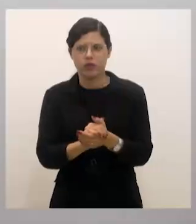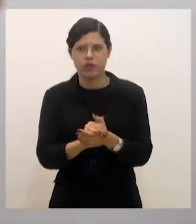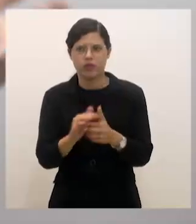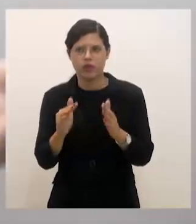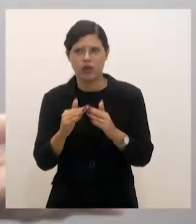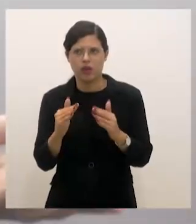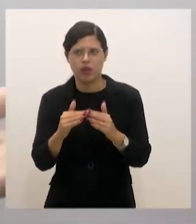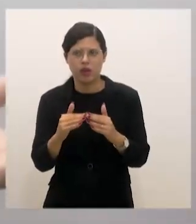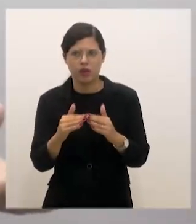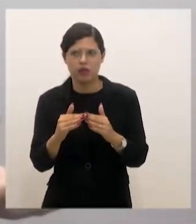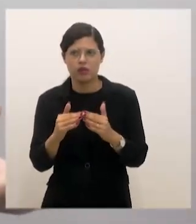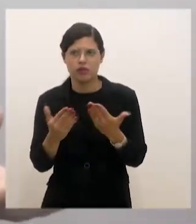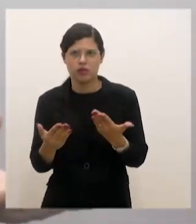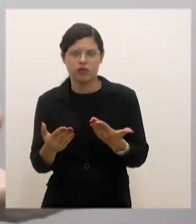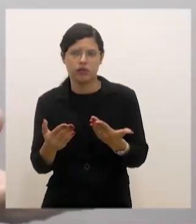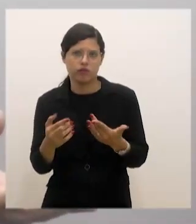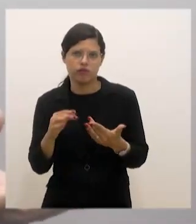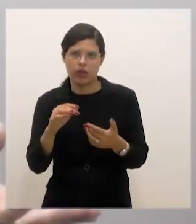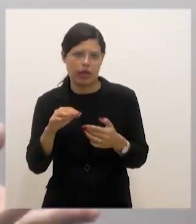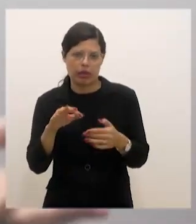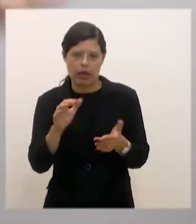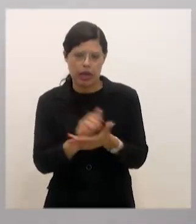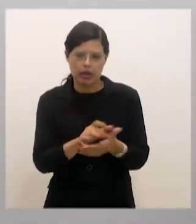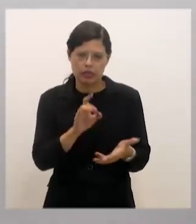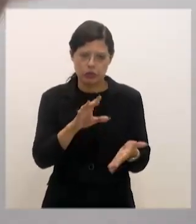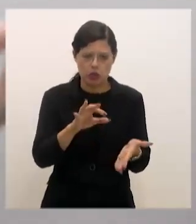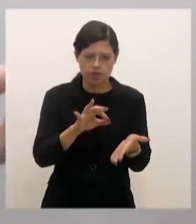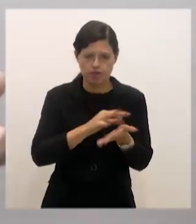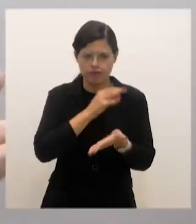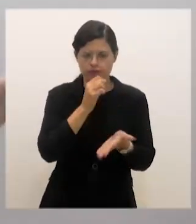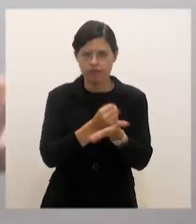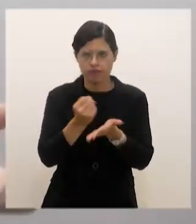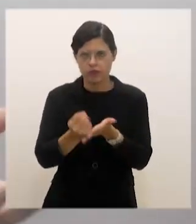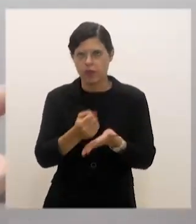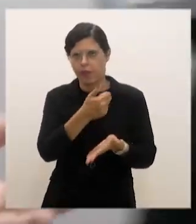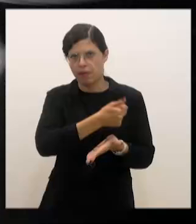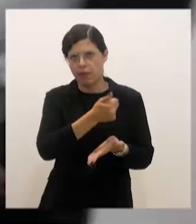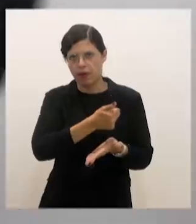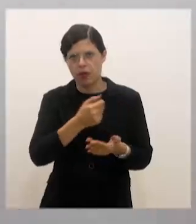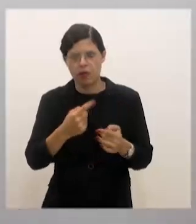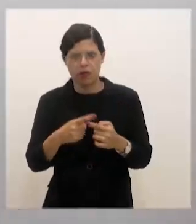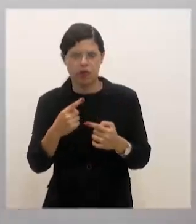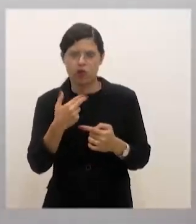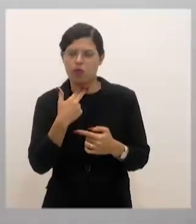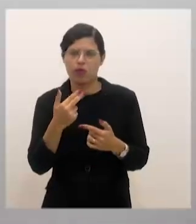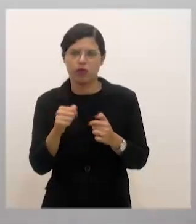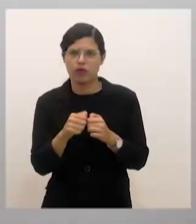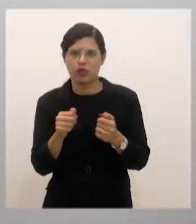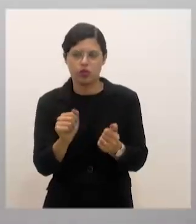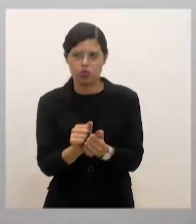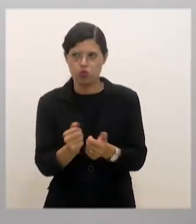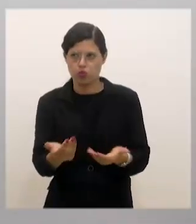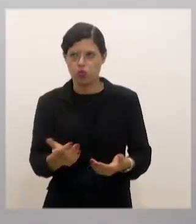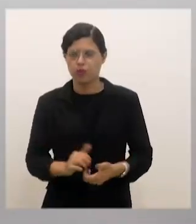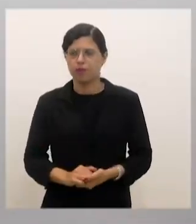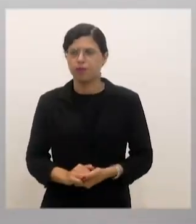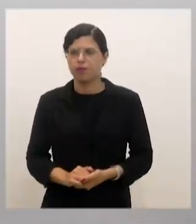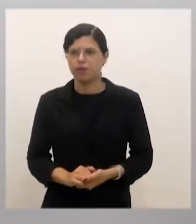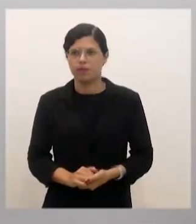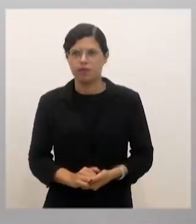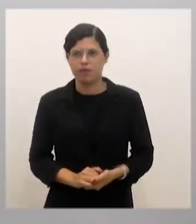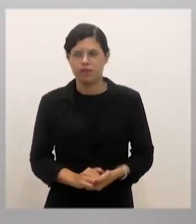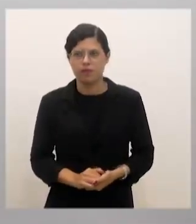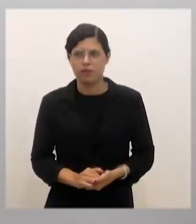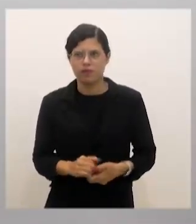e faz uma cerimônia em casa, né? Mas faz no civil primeiro, porque não pode fazer junto. Ora, então,